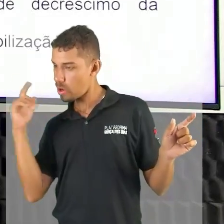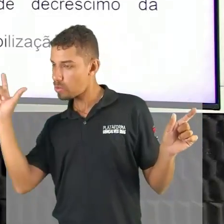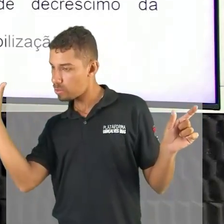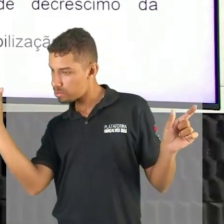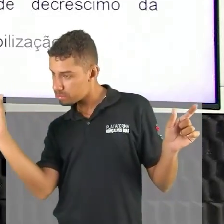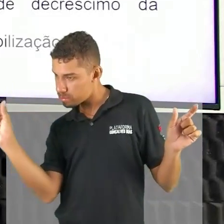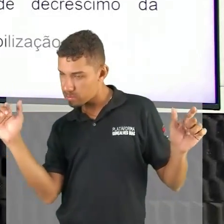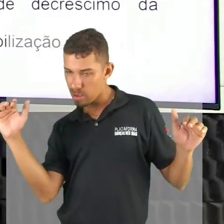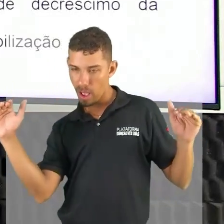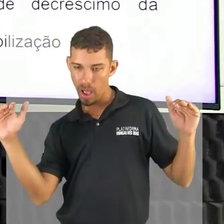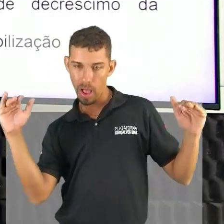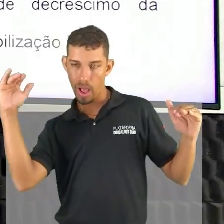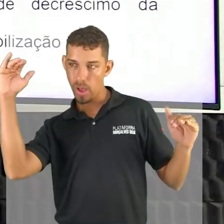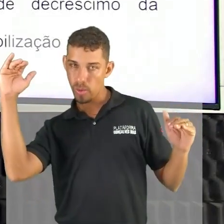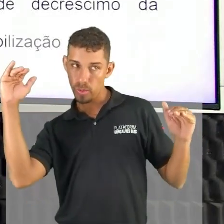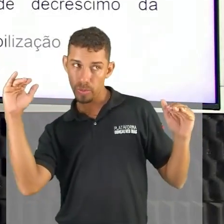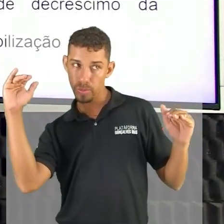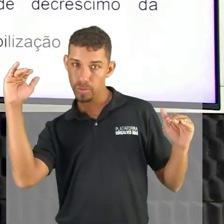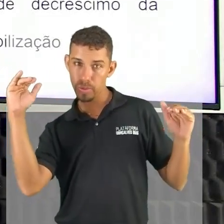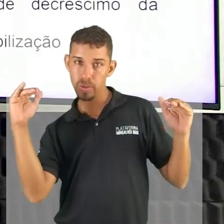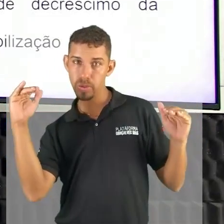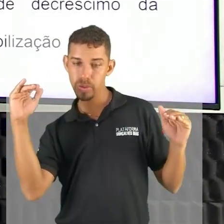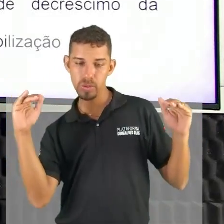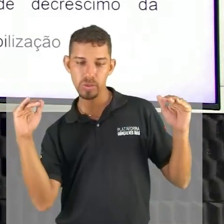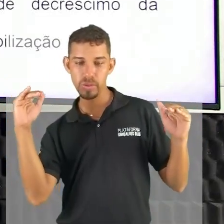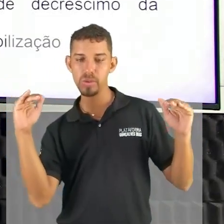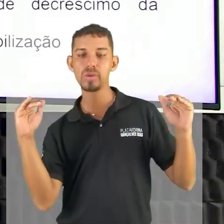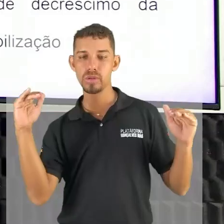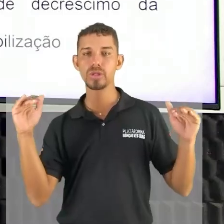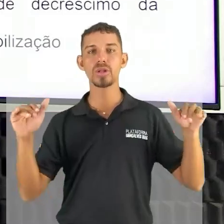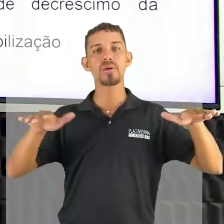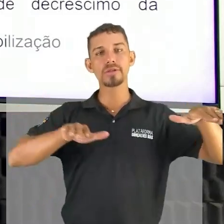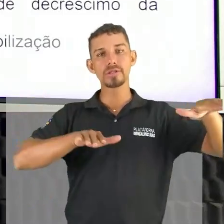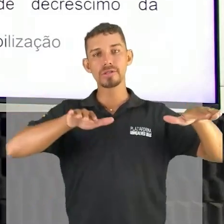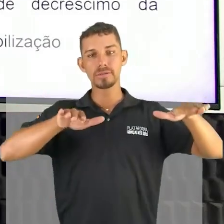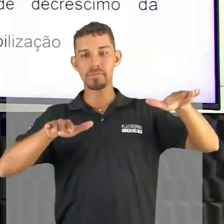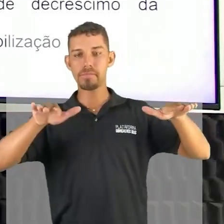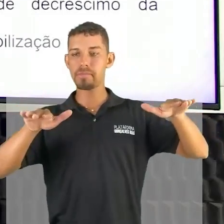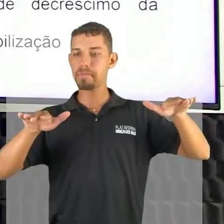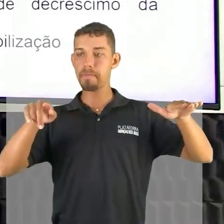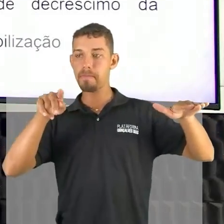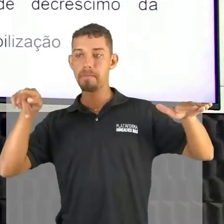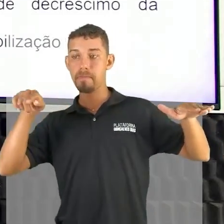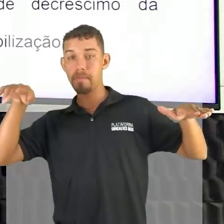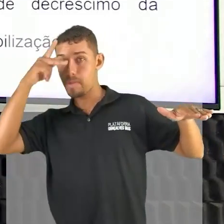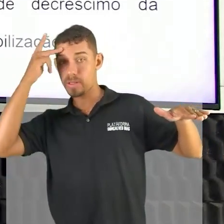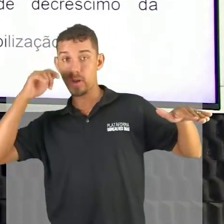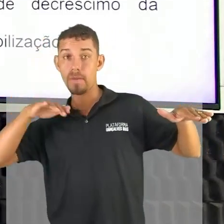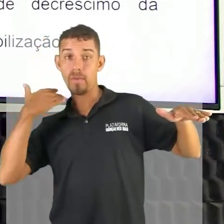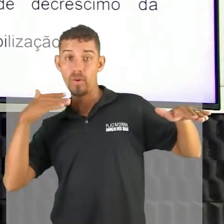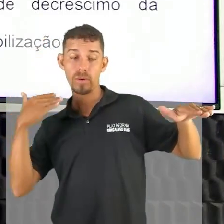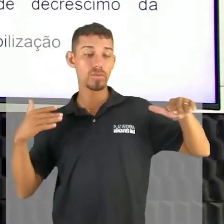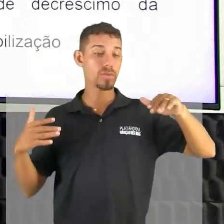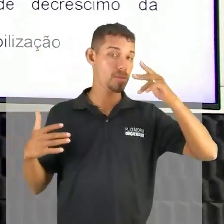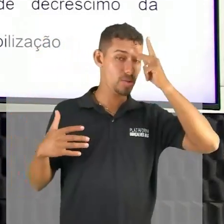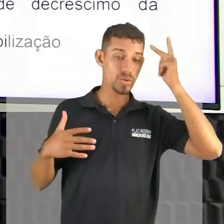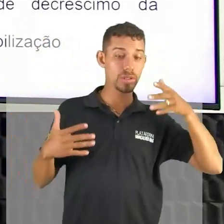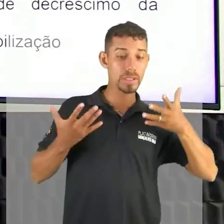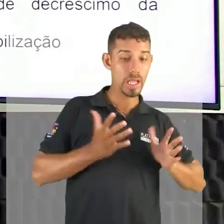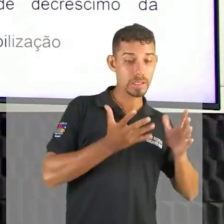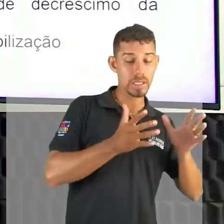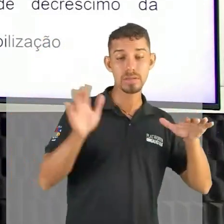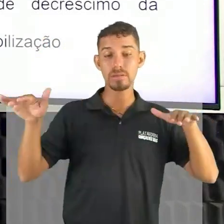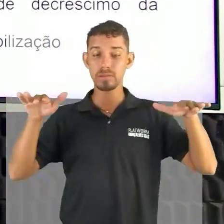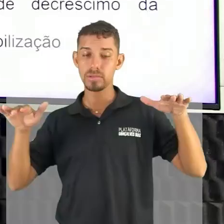estão num nível muito próximos. E isso nós chamamos de equilíbrio demográfico, ok? Portanto, está longe de ser